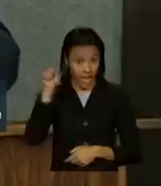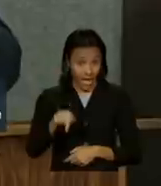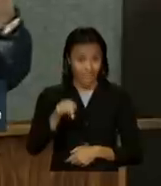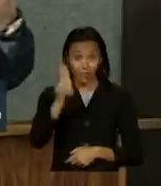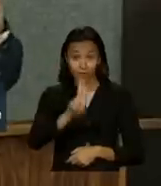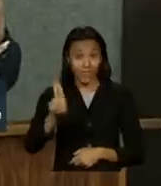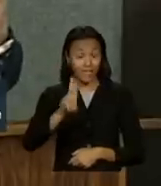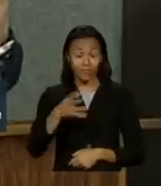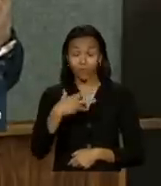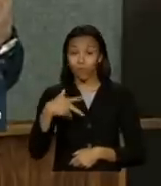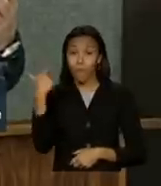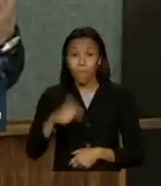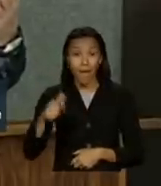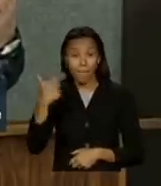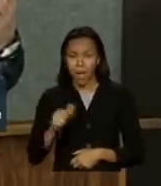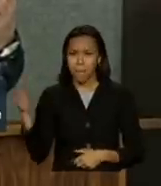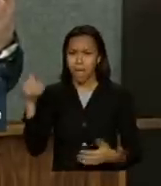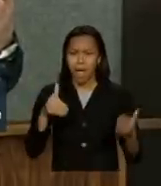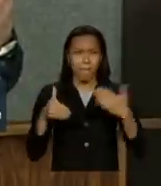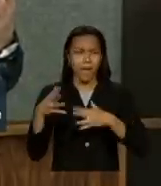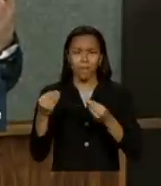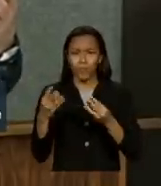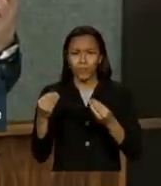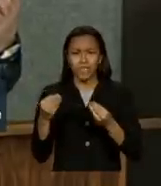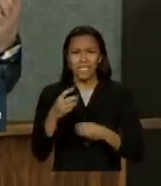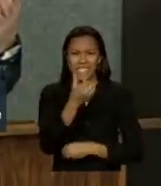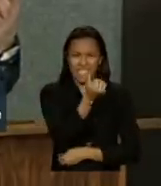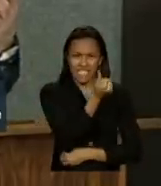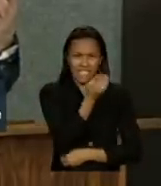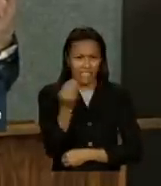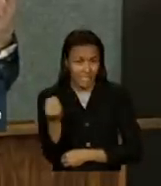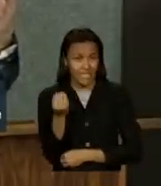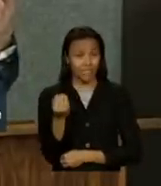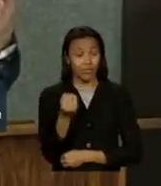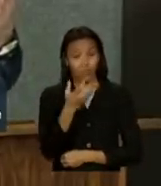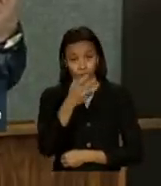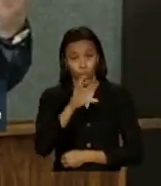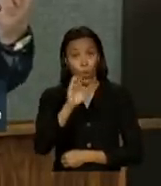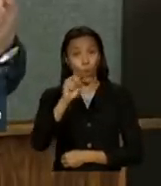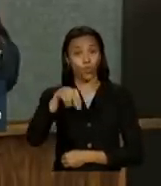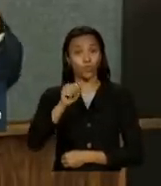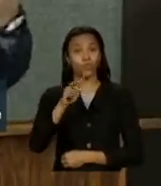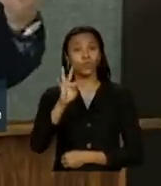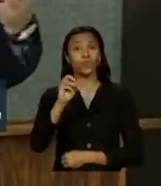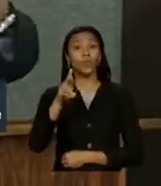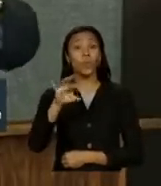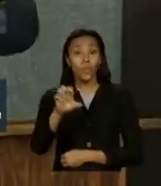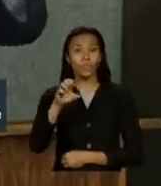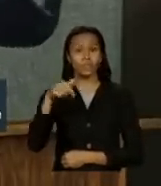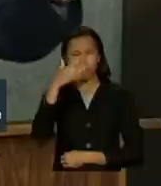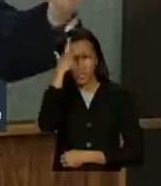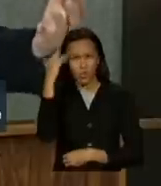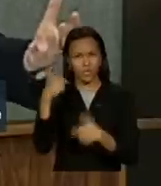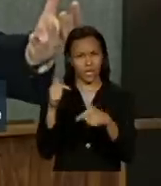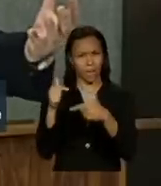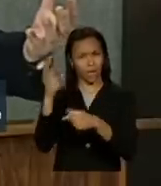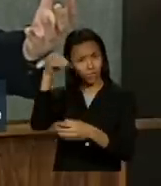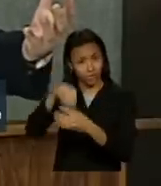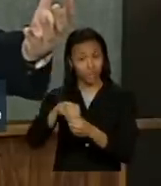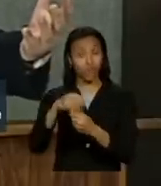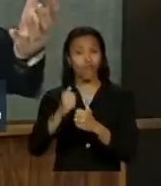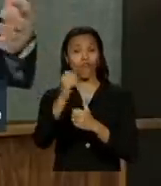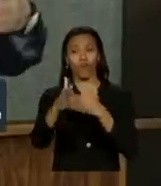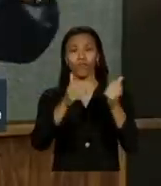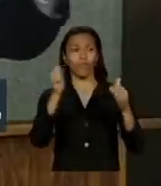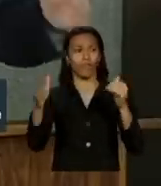conseguiu aguentar porque teve momento que tinha 600 Consultores eh trabalhando já no mercado